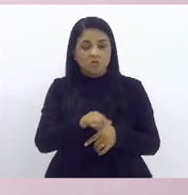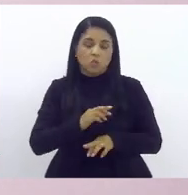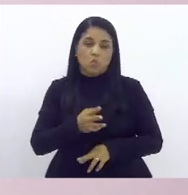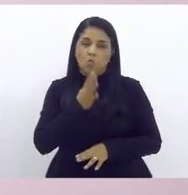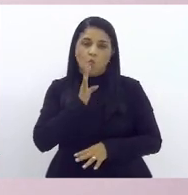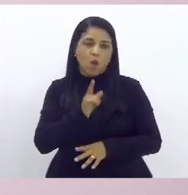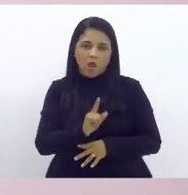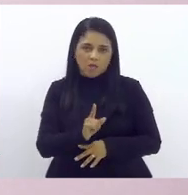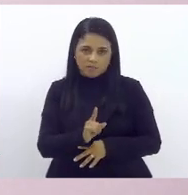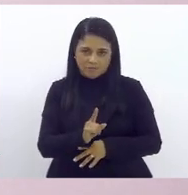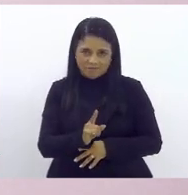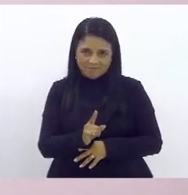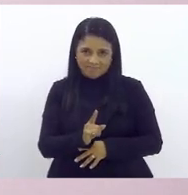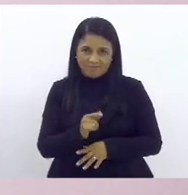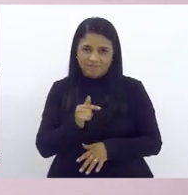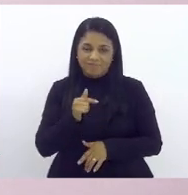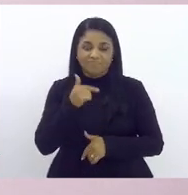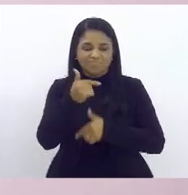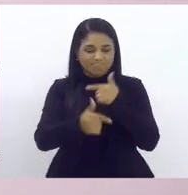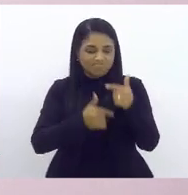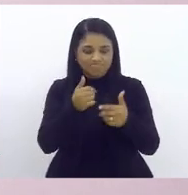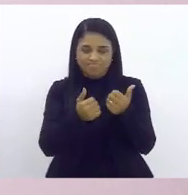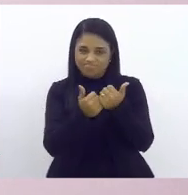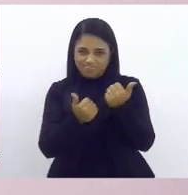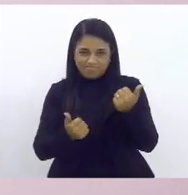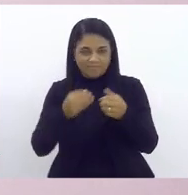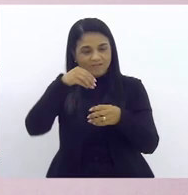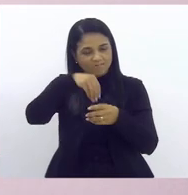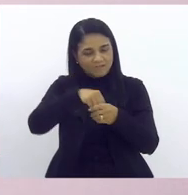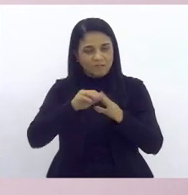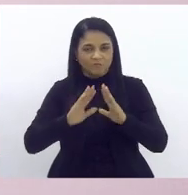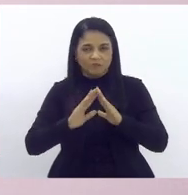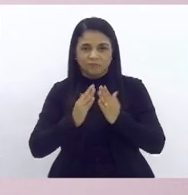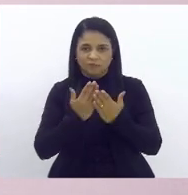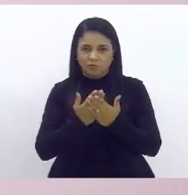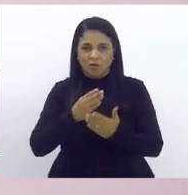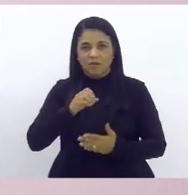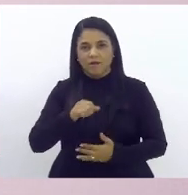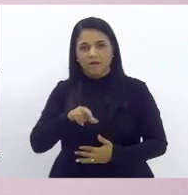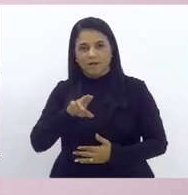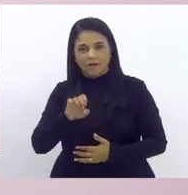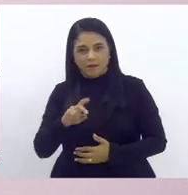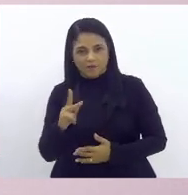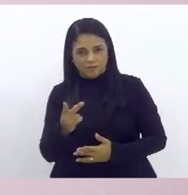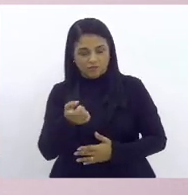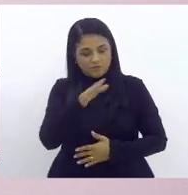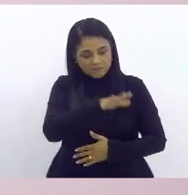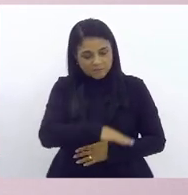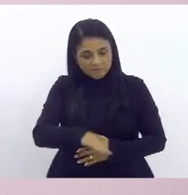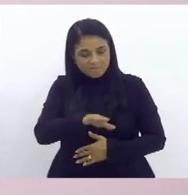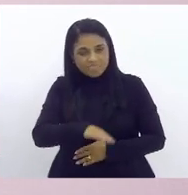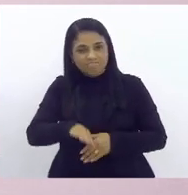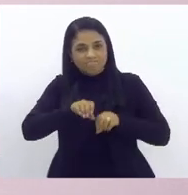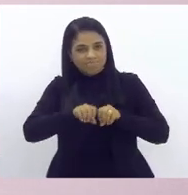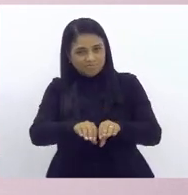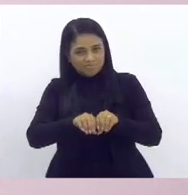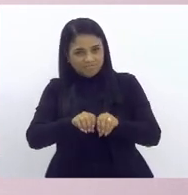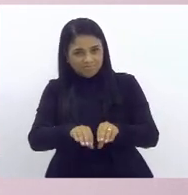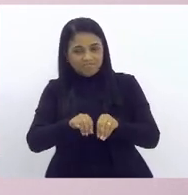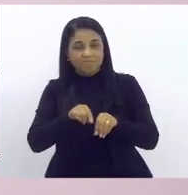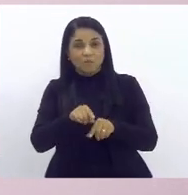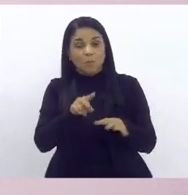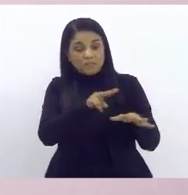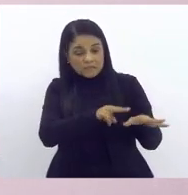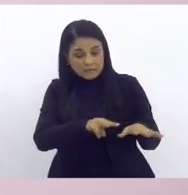desconhecem completamente o que acontece dentro de uma creche, dentro de escolas de educação infantil. E, depois que passasse